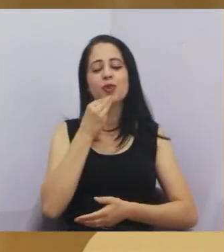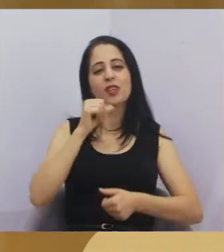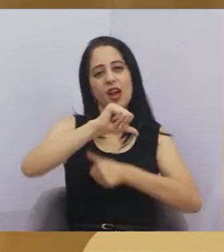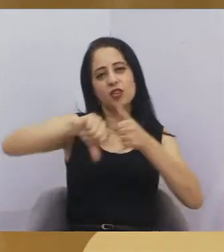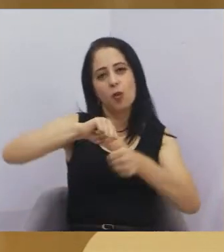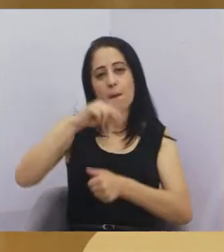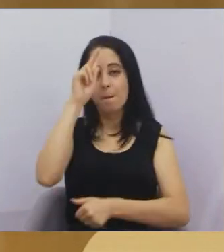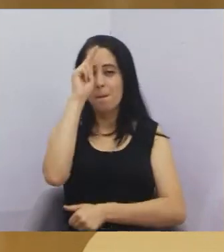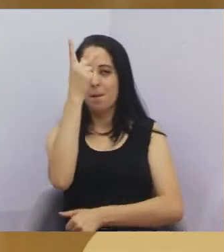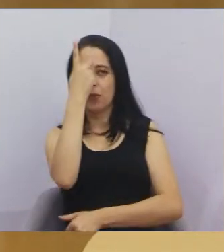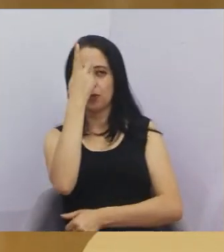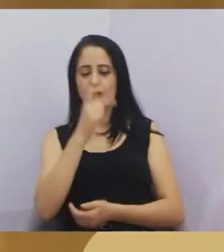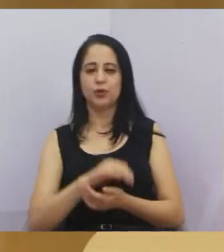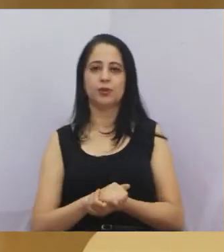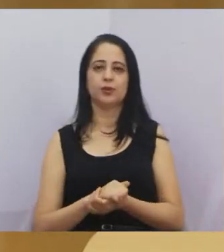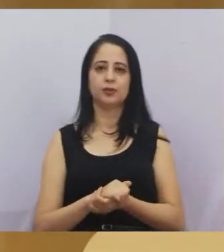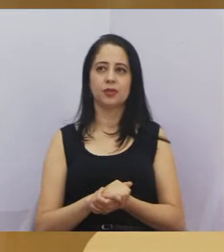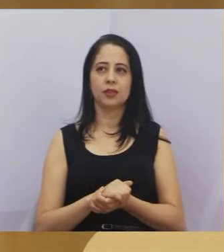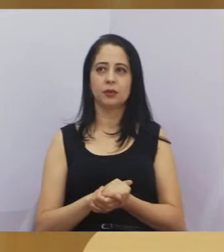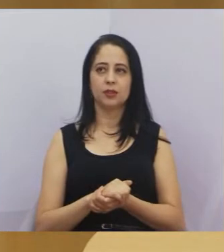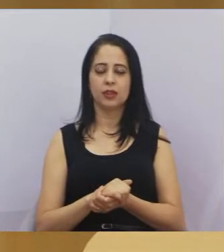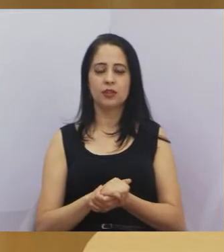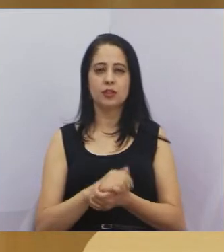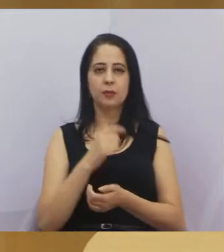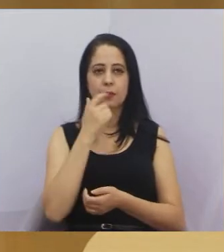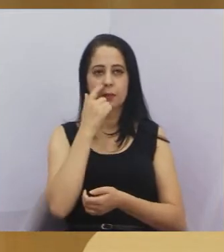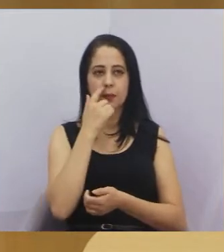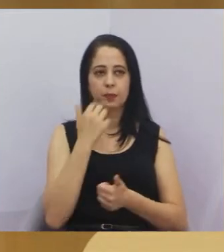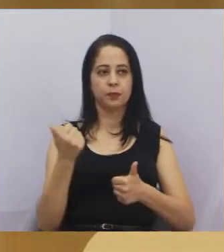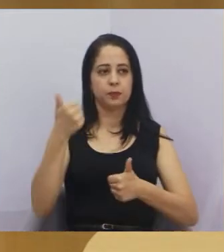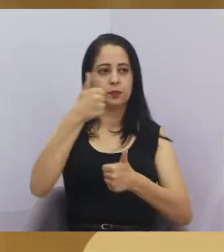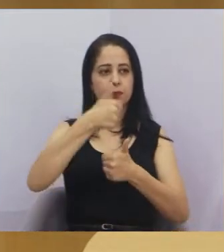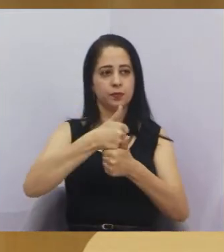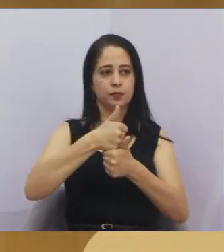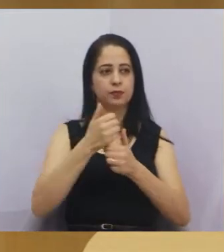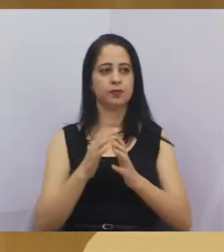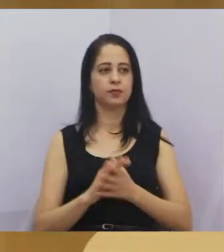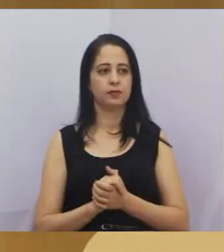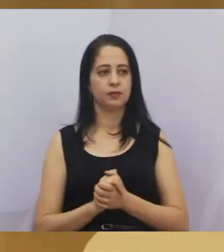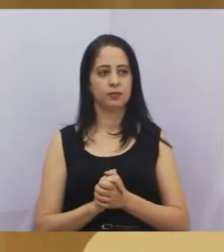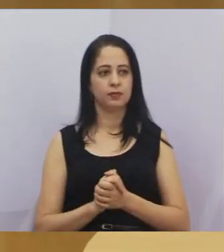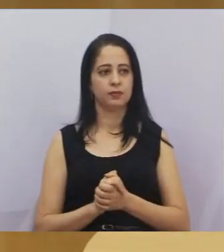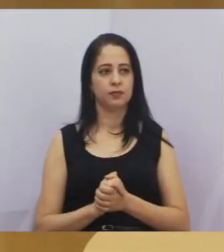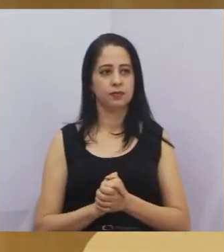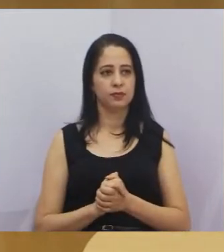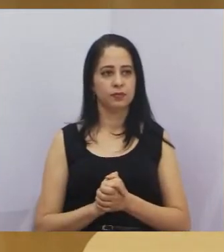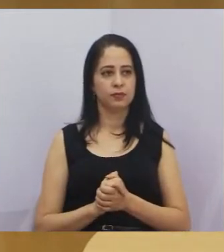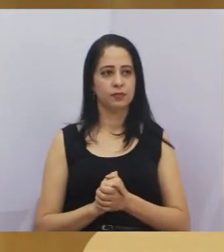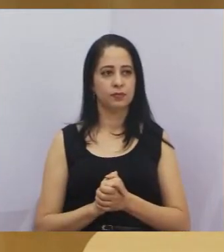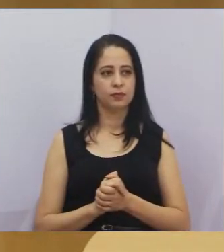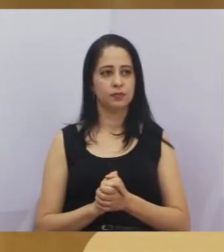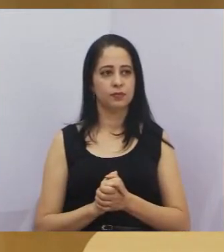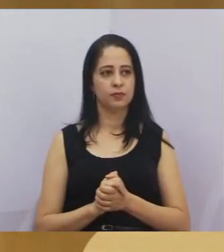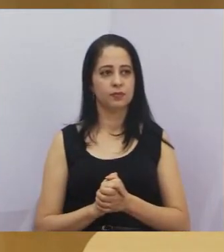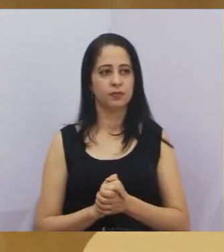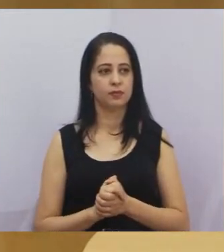pensamentos. No âmbito federal existe o Estatuto da Igualdade Racial, Lei